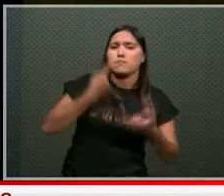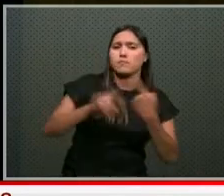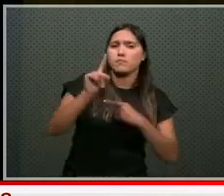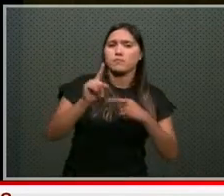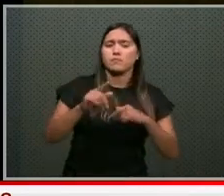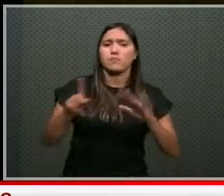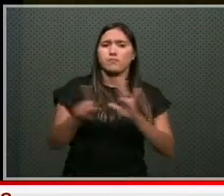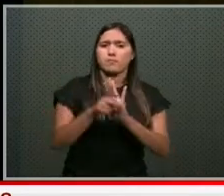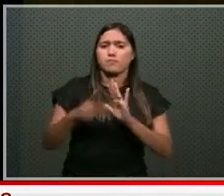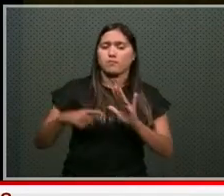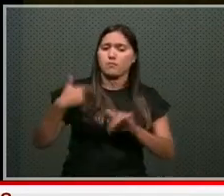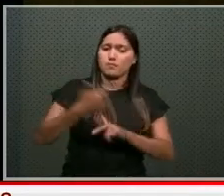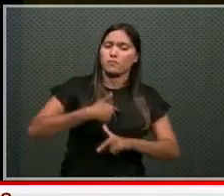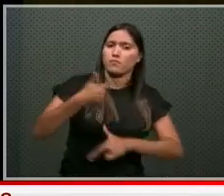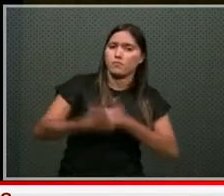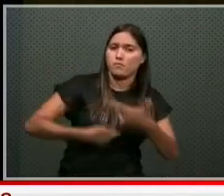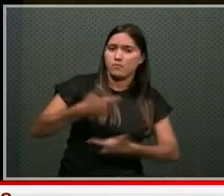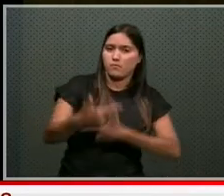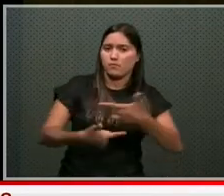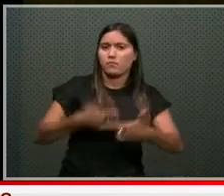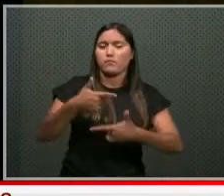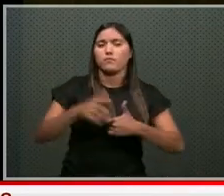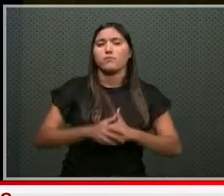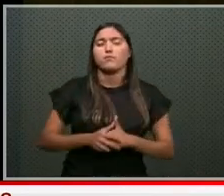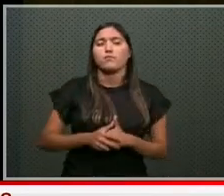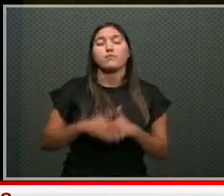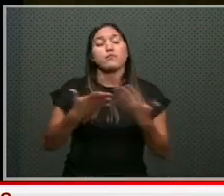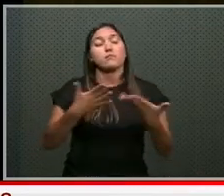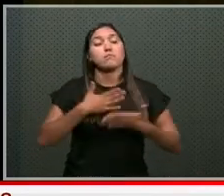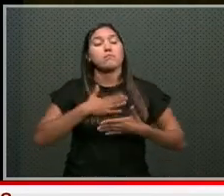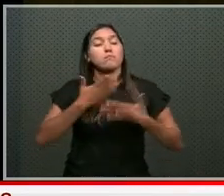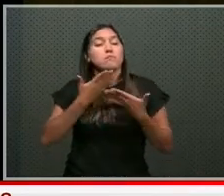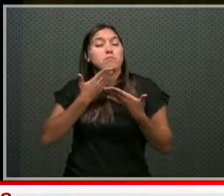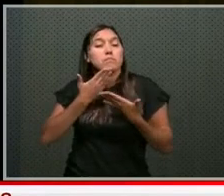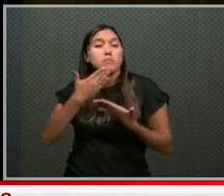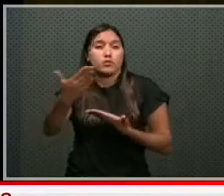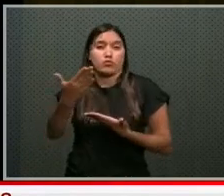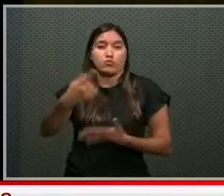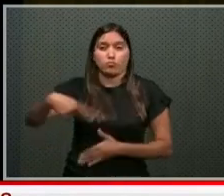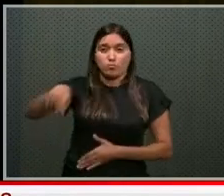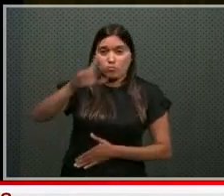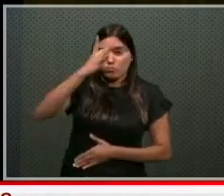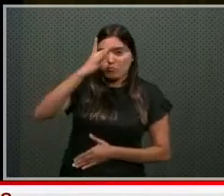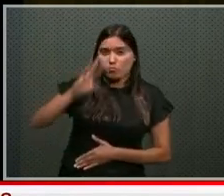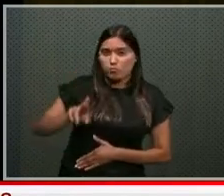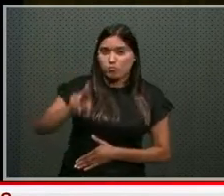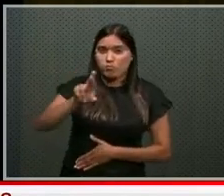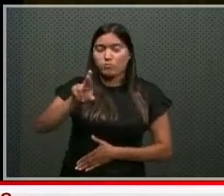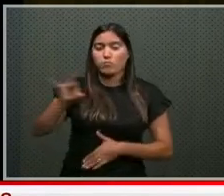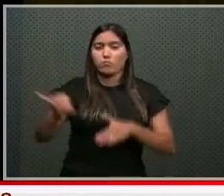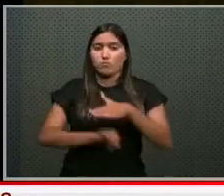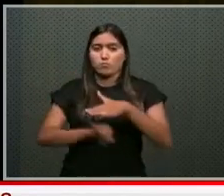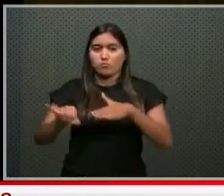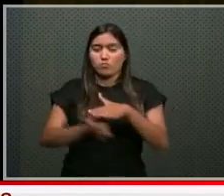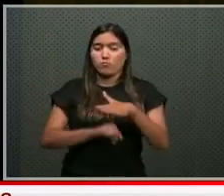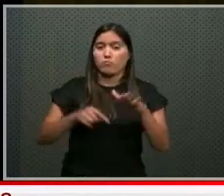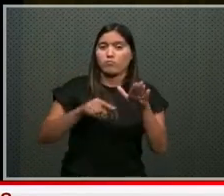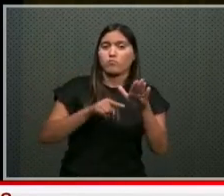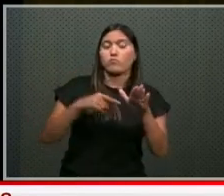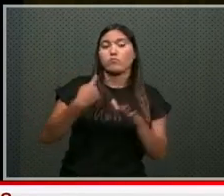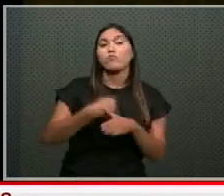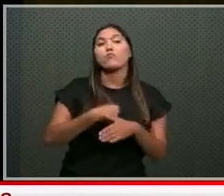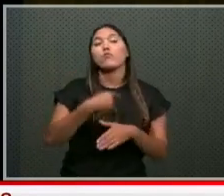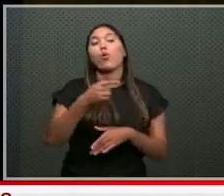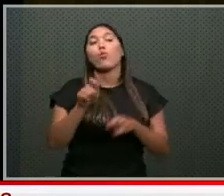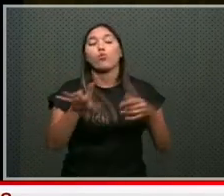aperfeiçoamento da nossas atividades Tá certo então fica o nosso clamor enquanto representante do seu canal enquanto auditor fiscal Federal agropecuário que somos